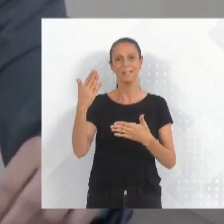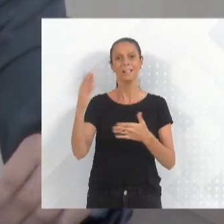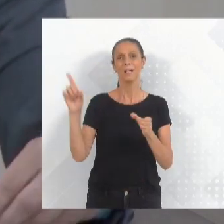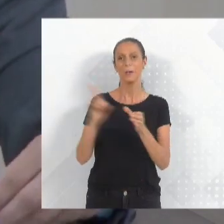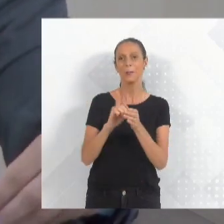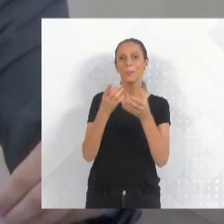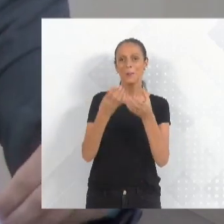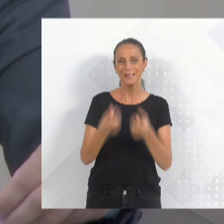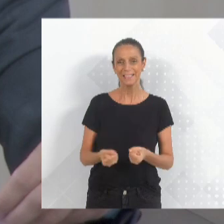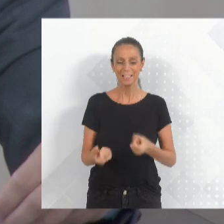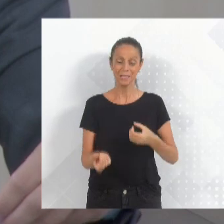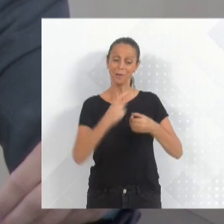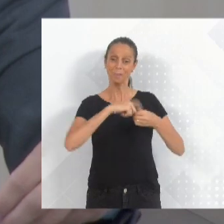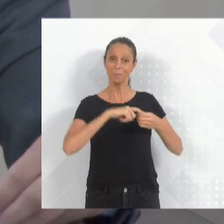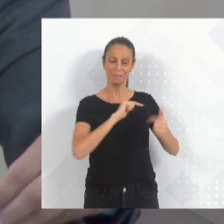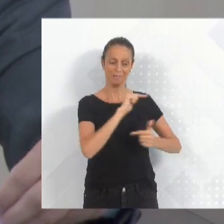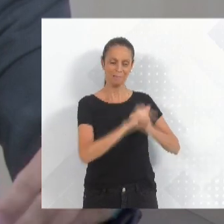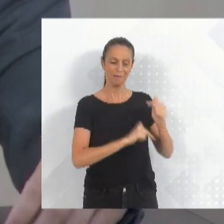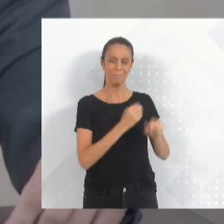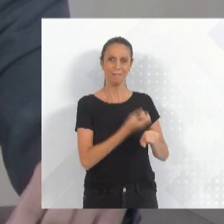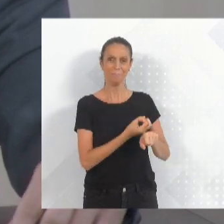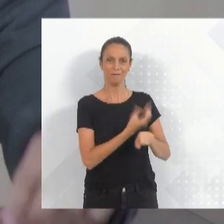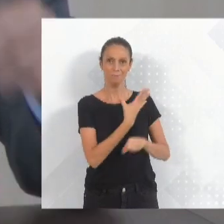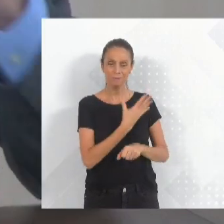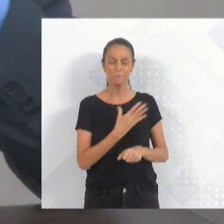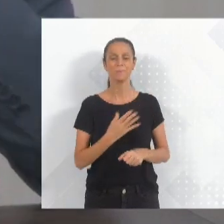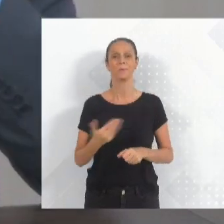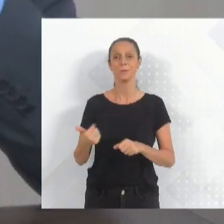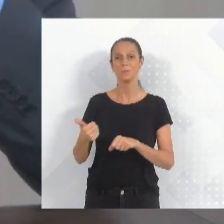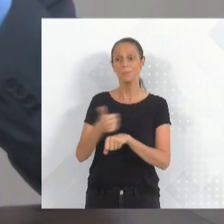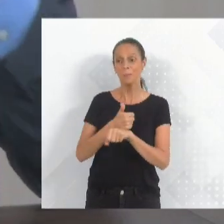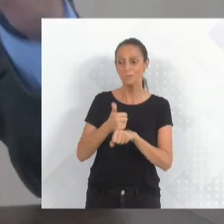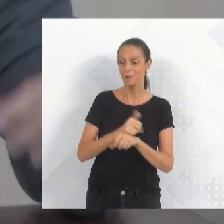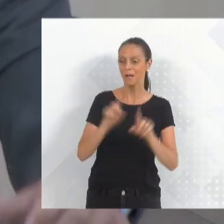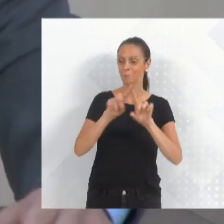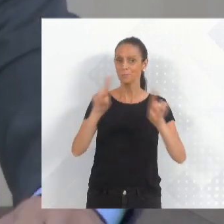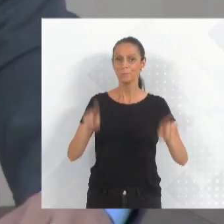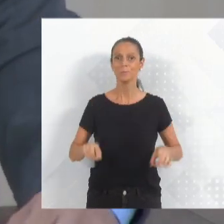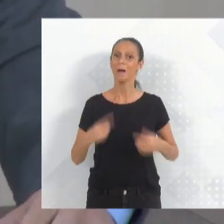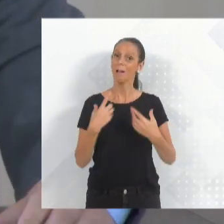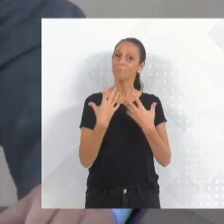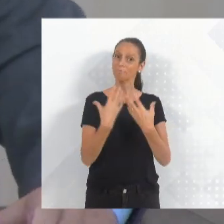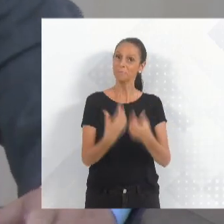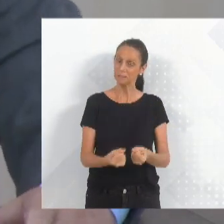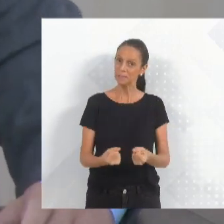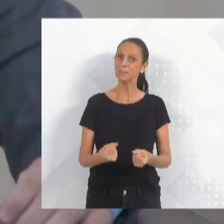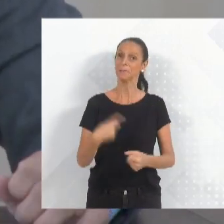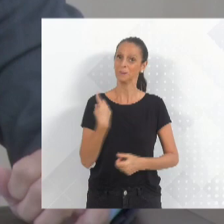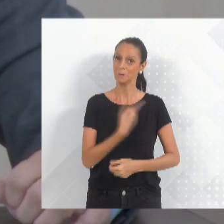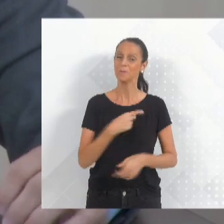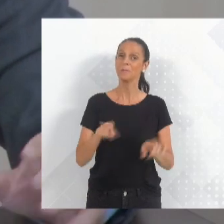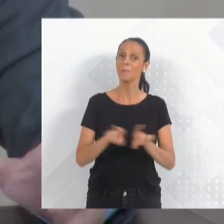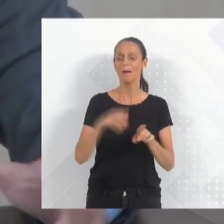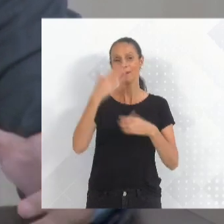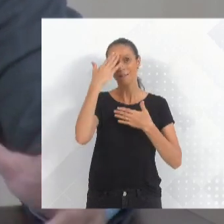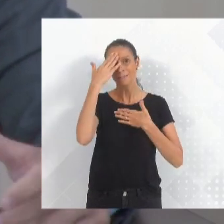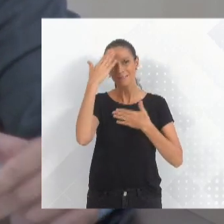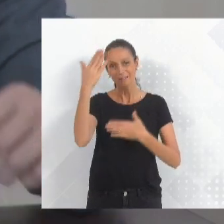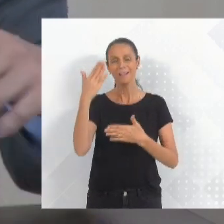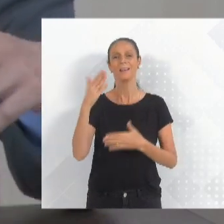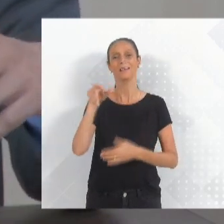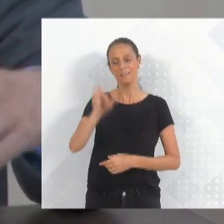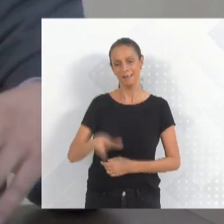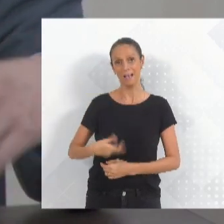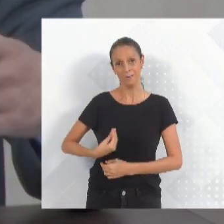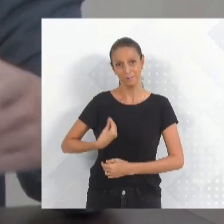do SAMAI, os servidores, da forma como nos acolheram. Agradecer a presença da imprensa e falar a importância que a imprensa